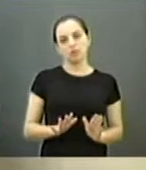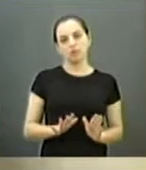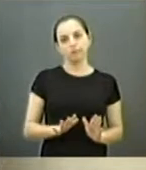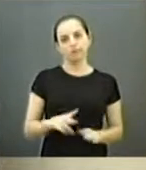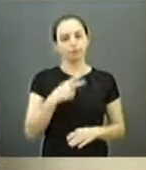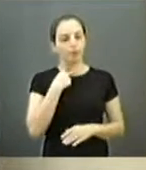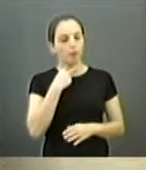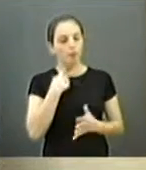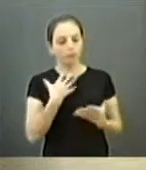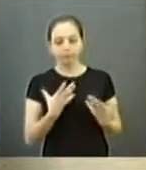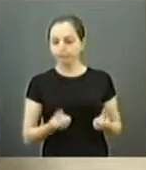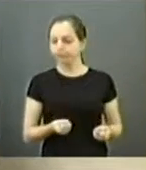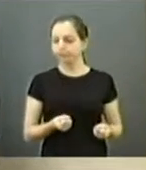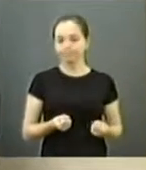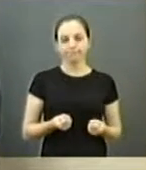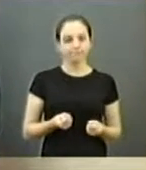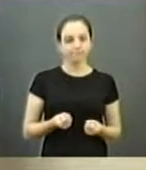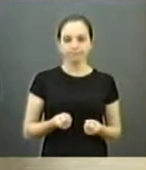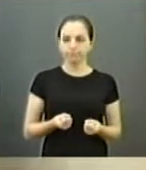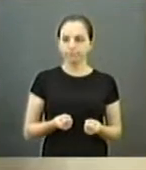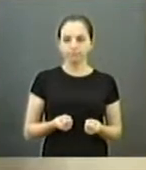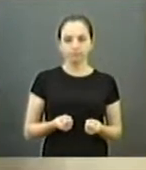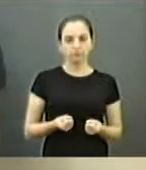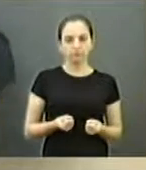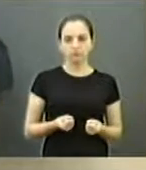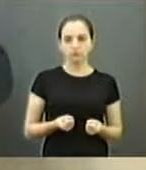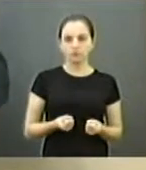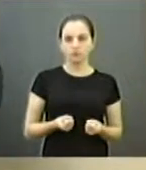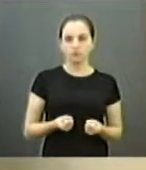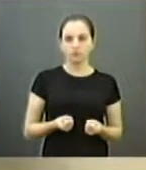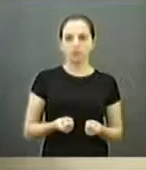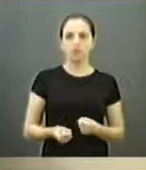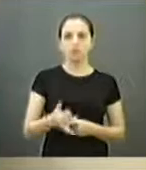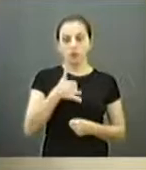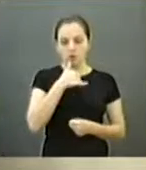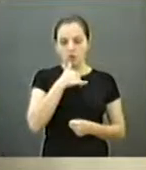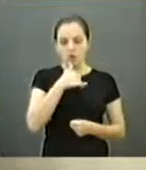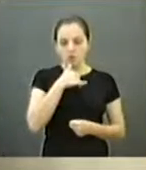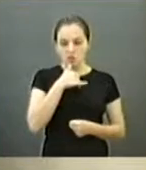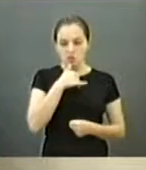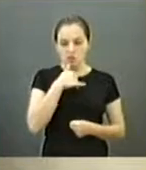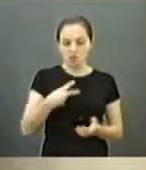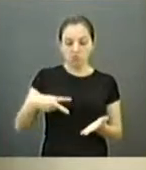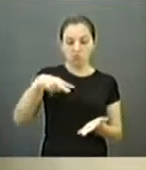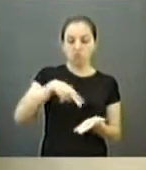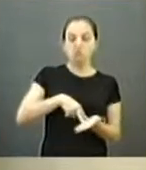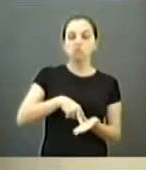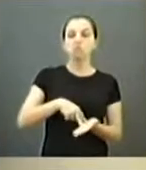para aceitar mais isso. Olha, é com tristeza que eu subo aqui hoje.